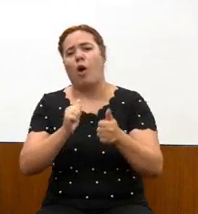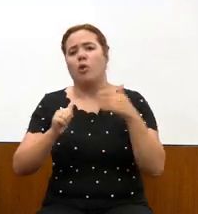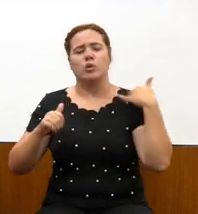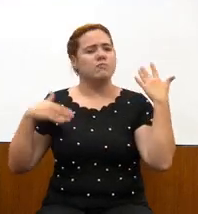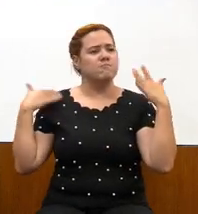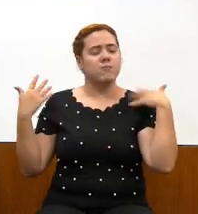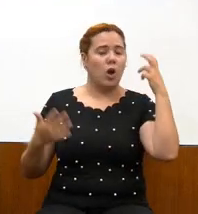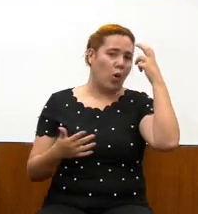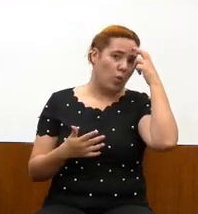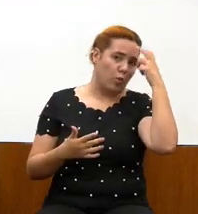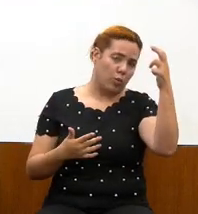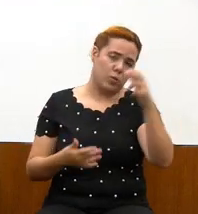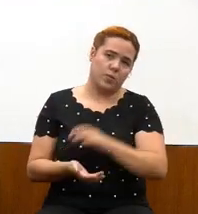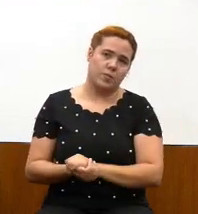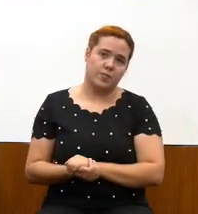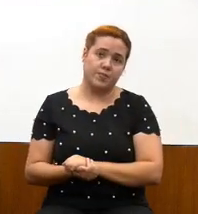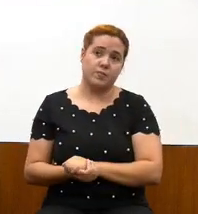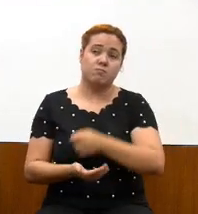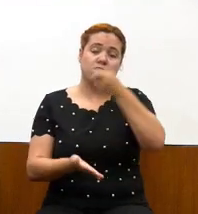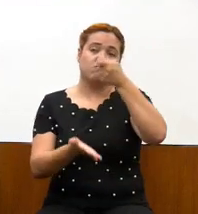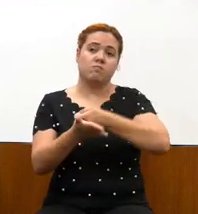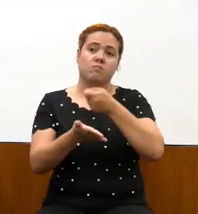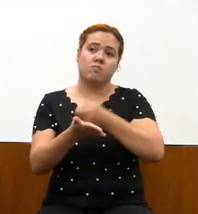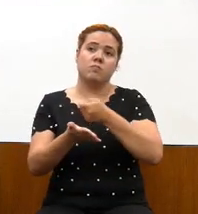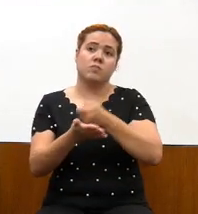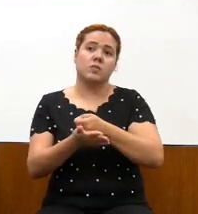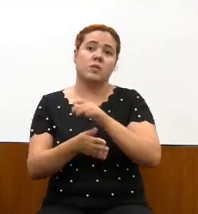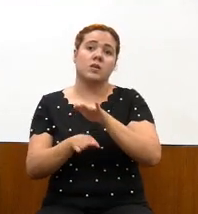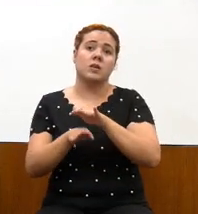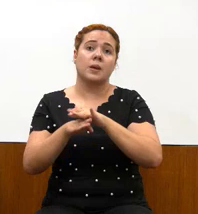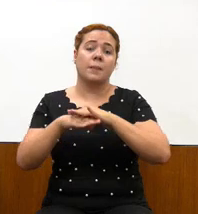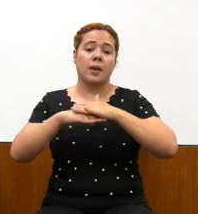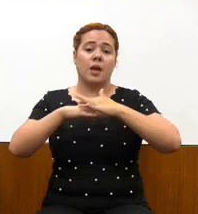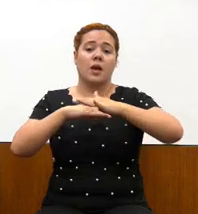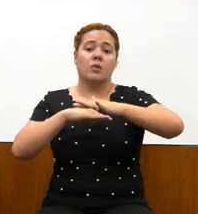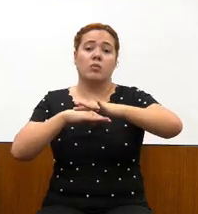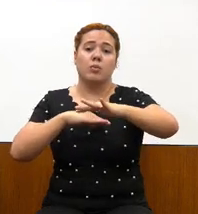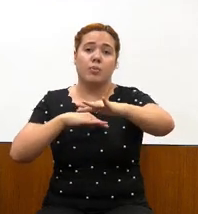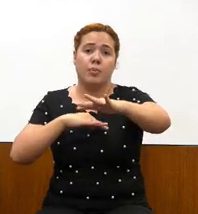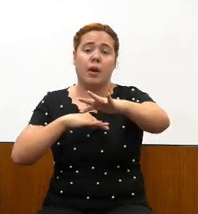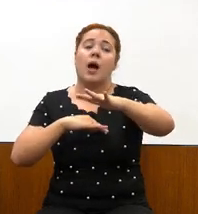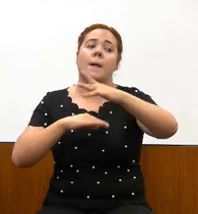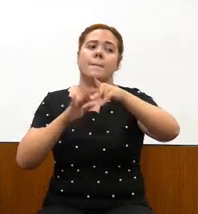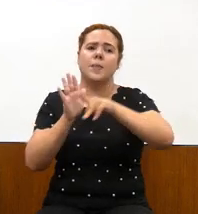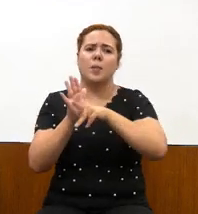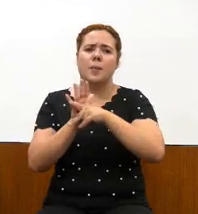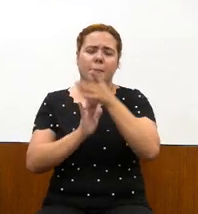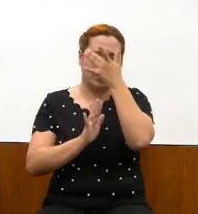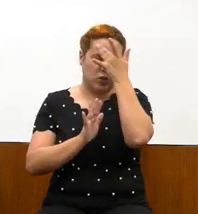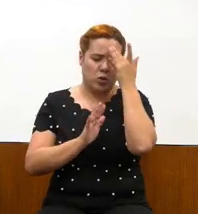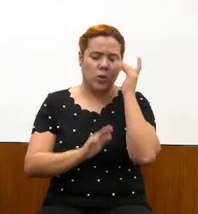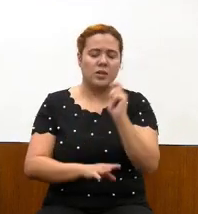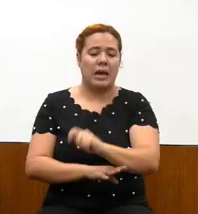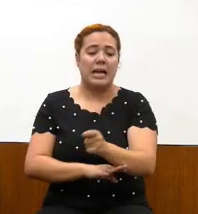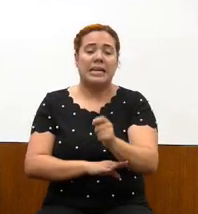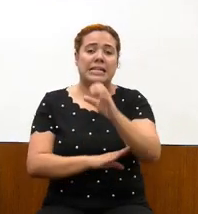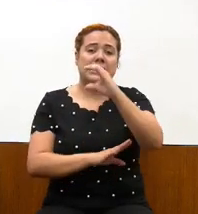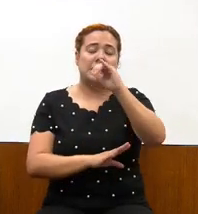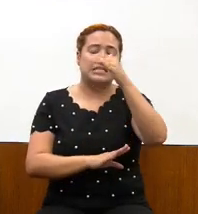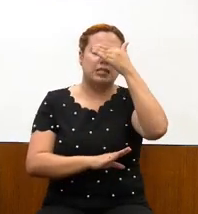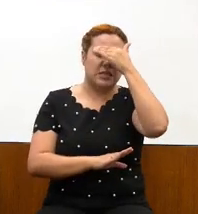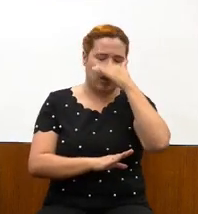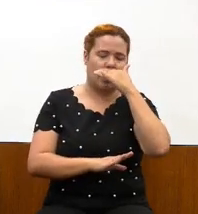Aprovamos a obrigatoriedade de colocar o piso tátil nas agências bancárias, direcionando